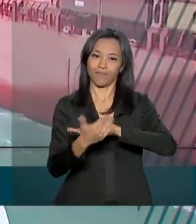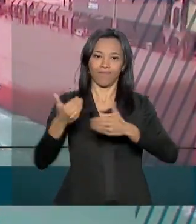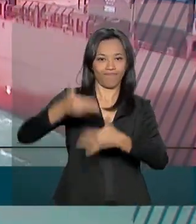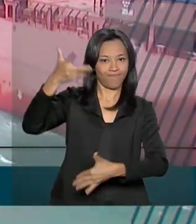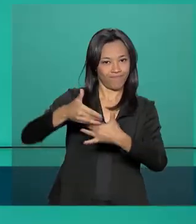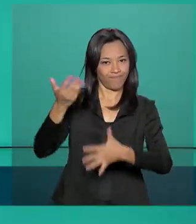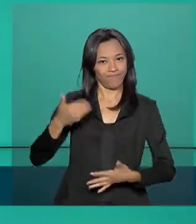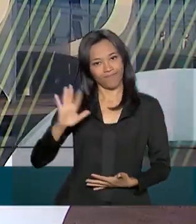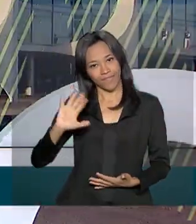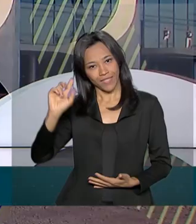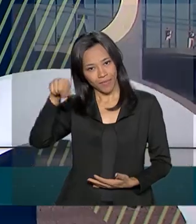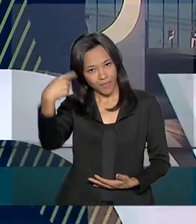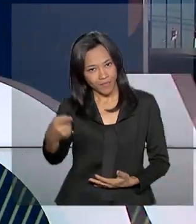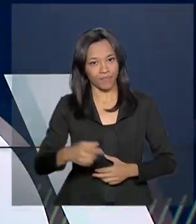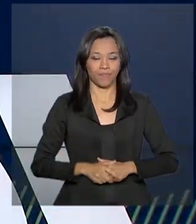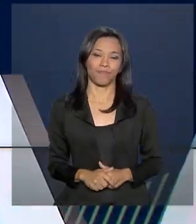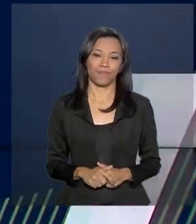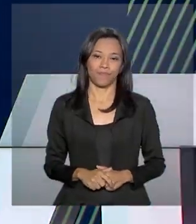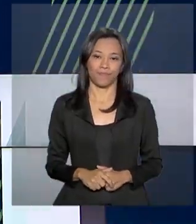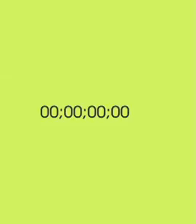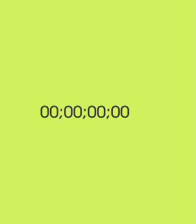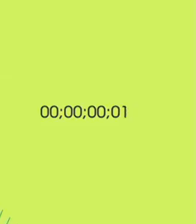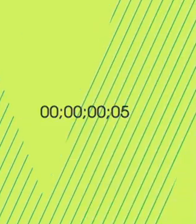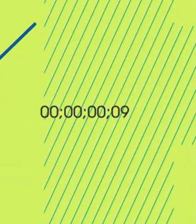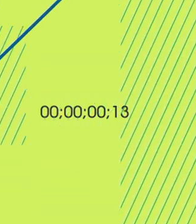até a próxima edição